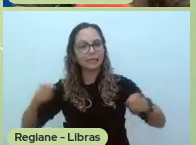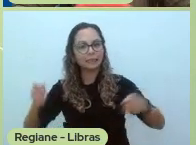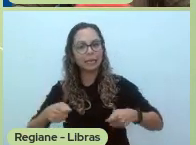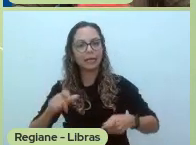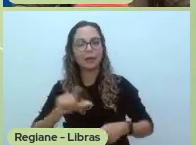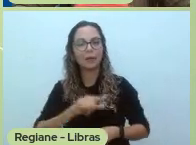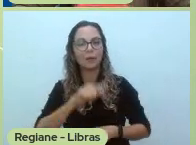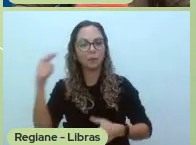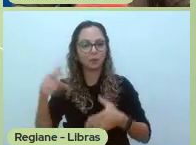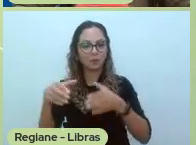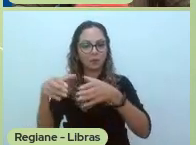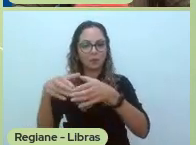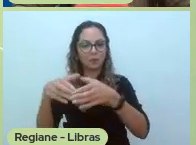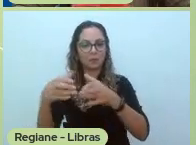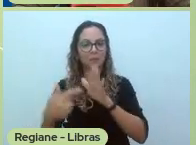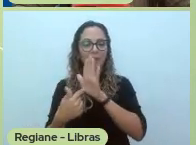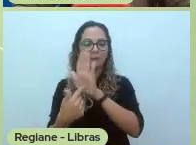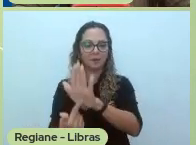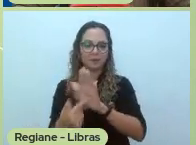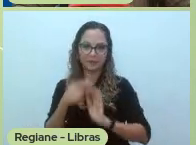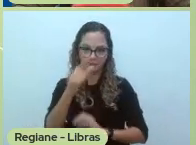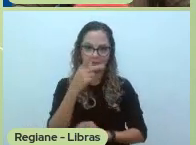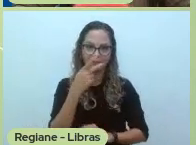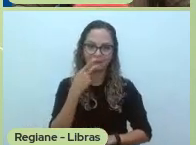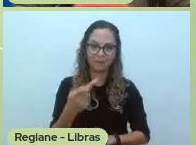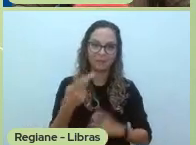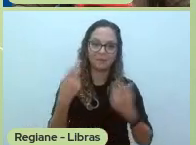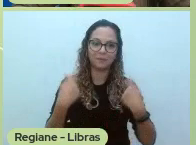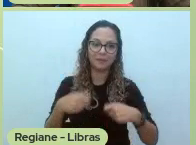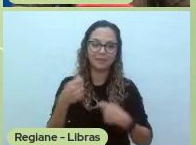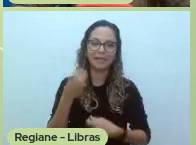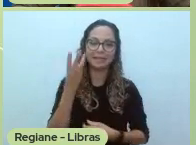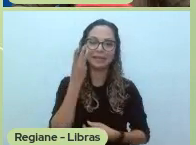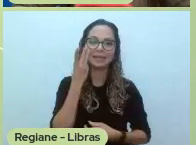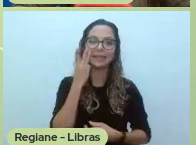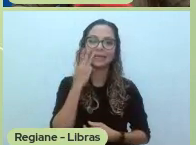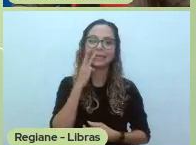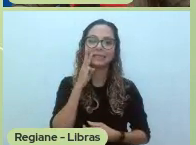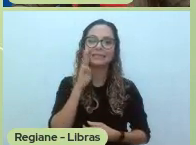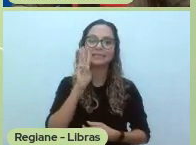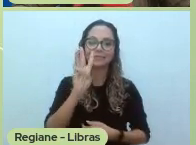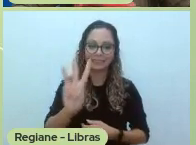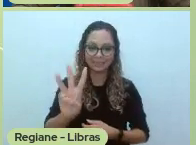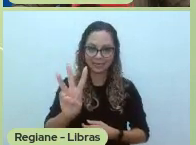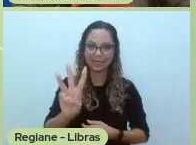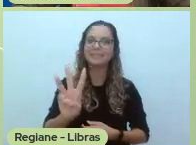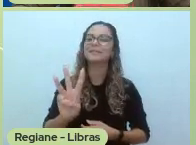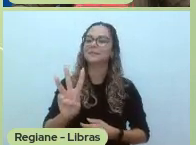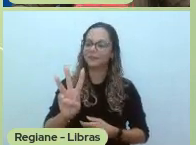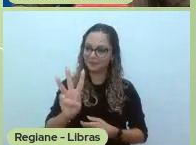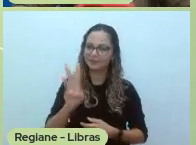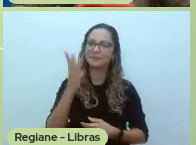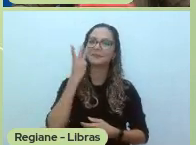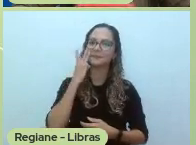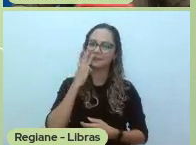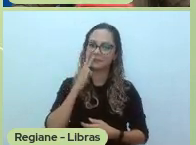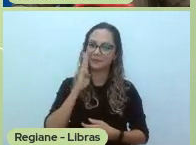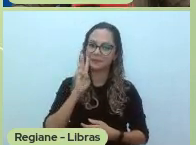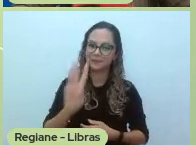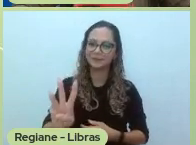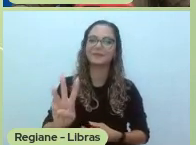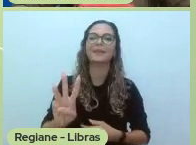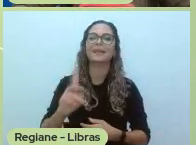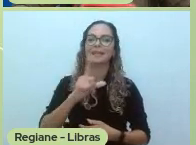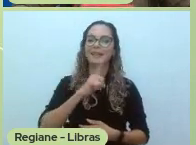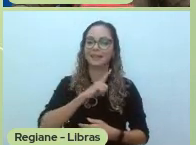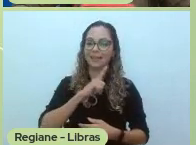daqui para frente. Você falou que precisa 3 dias, então no de 3 dias, vamos falar também de inserção de